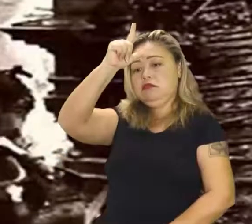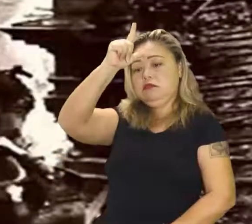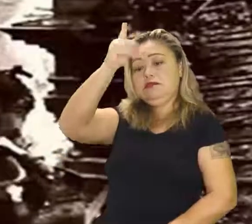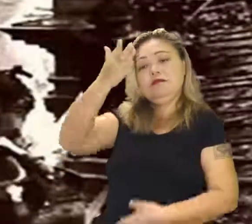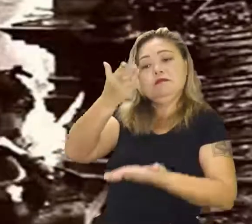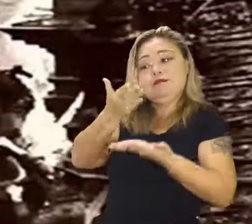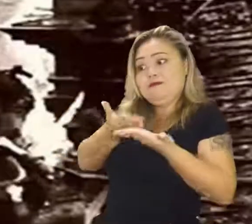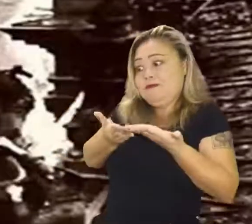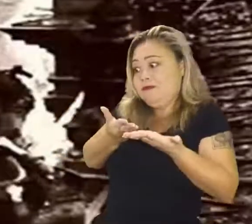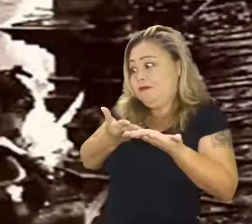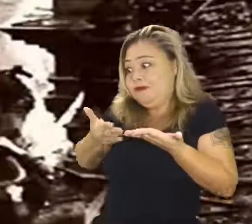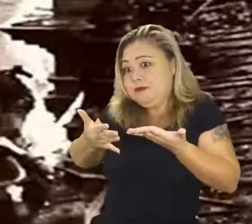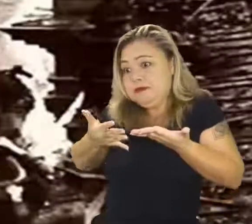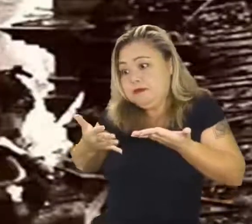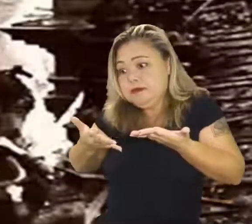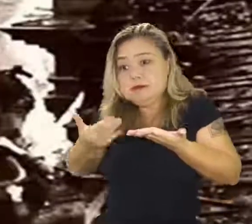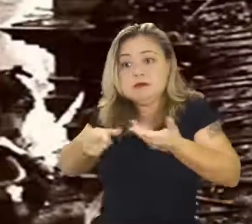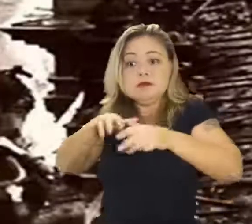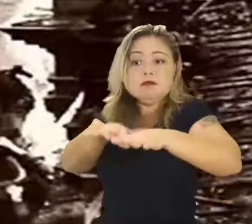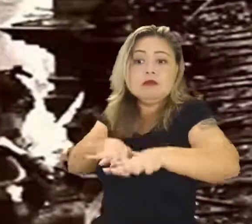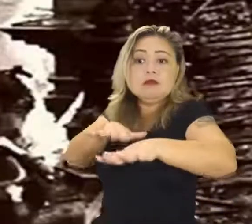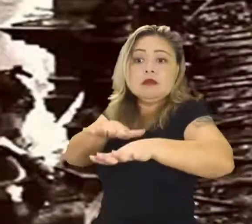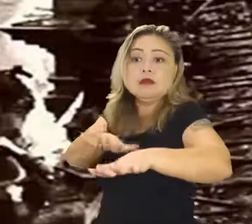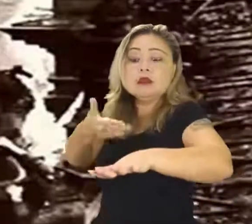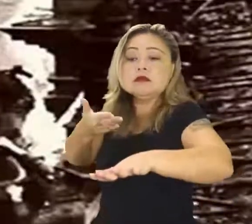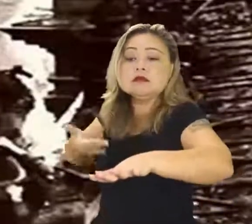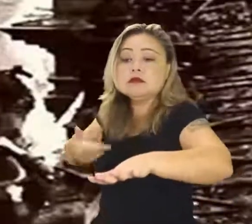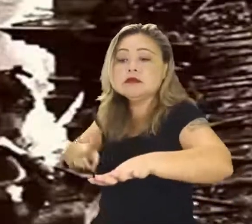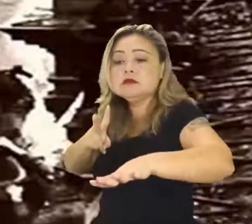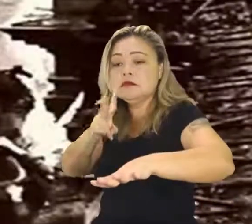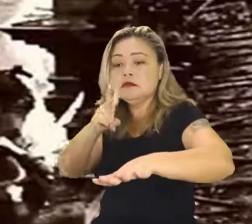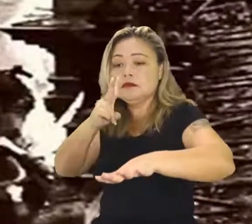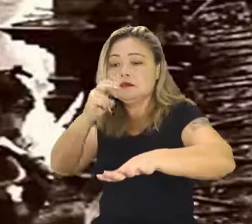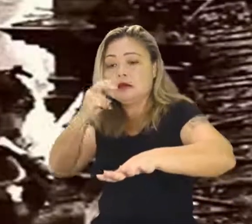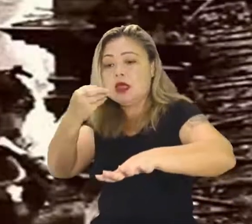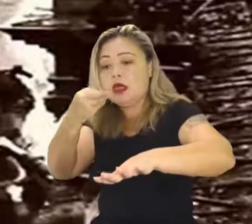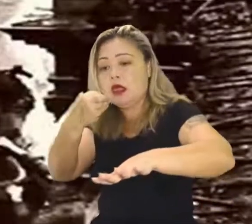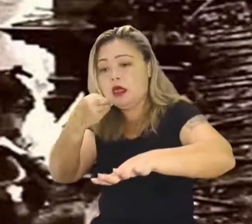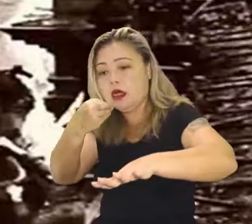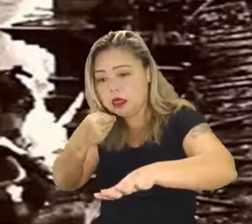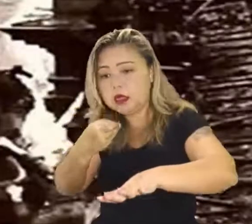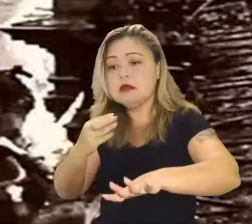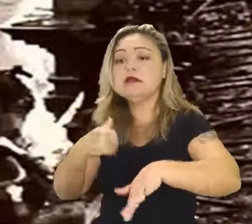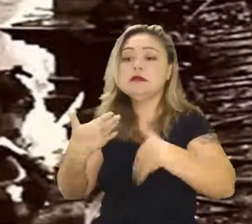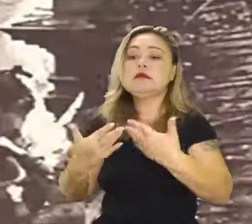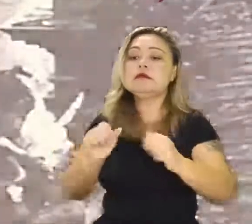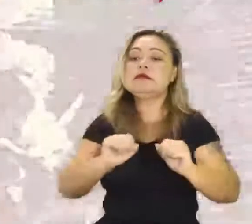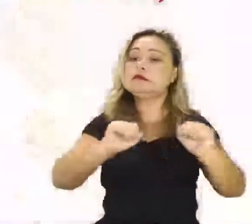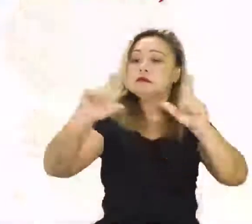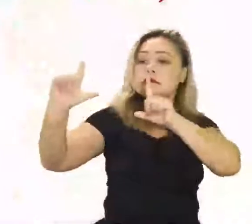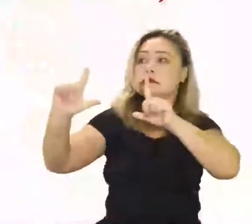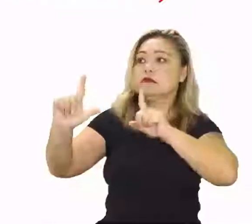perder espaço, a perder seu exército, a perder sua força. Na tela.